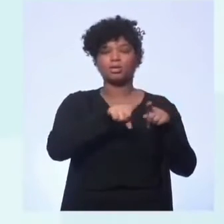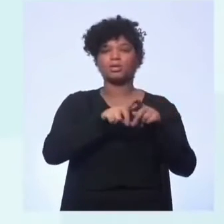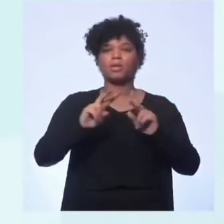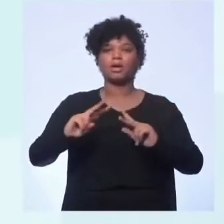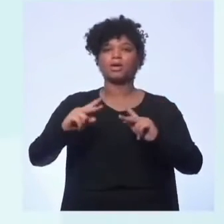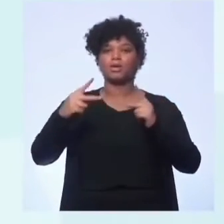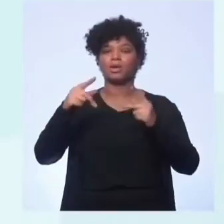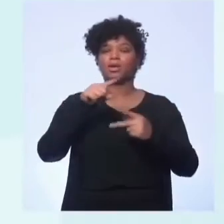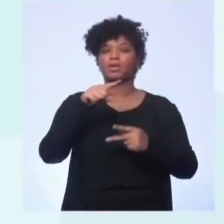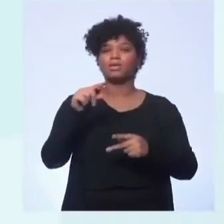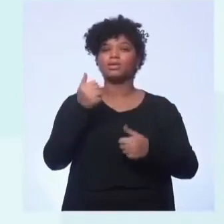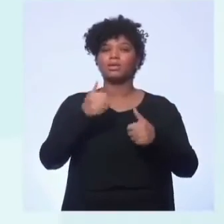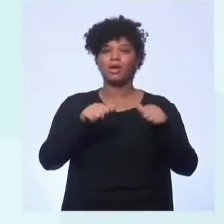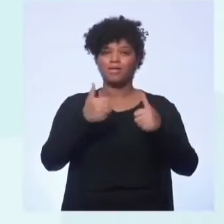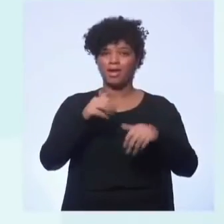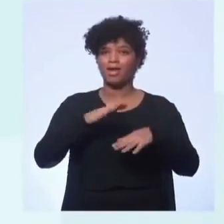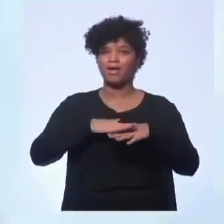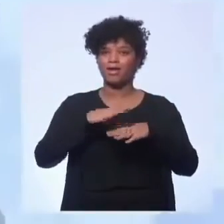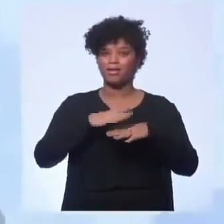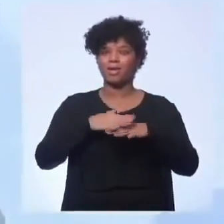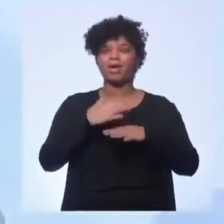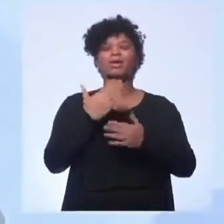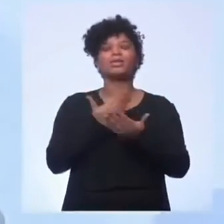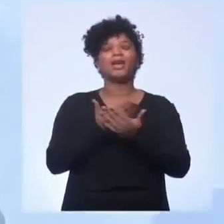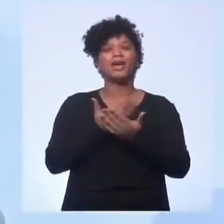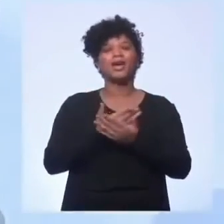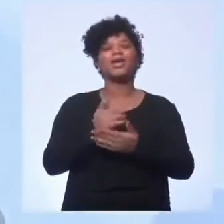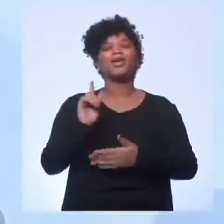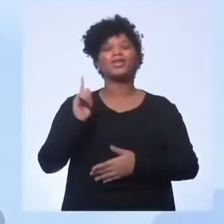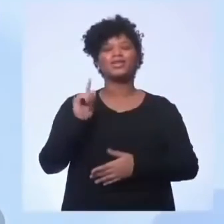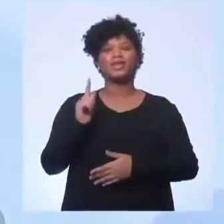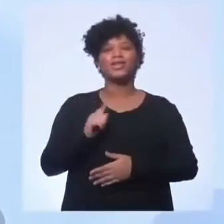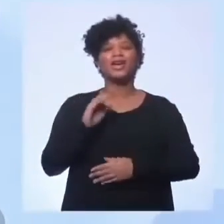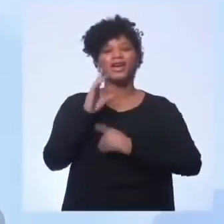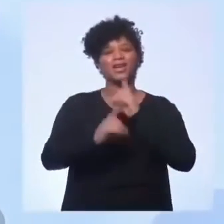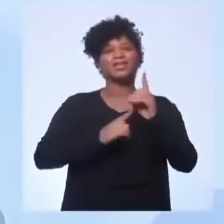avaliarem mais essa aula aí de geografia. Até a próxima, um abraço a todos aí, pessoal.